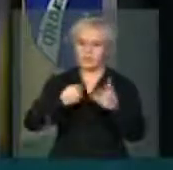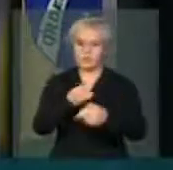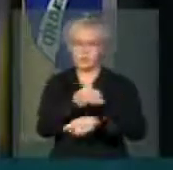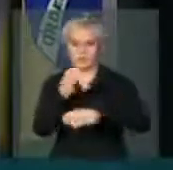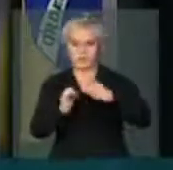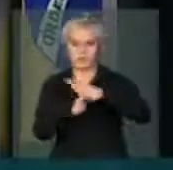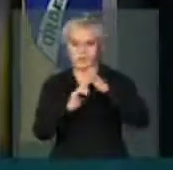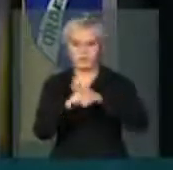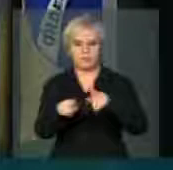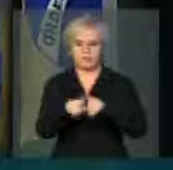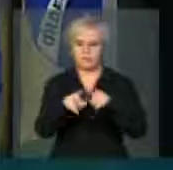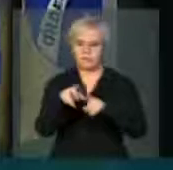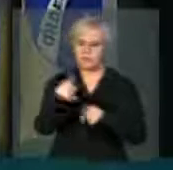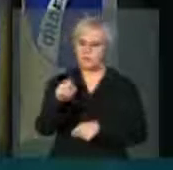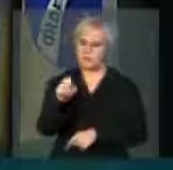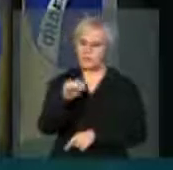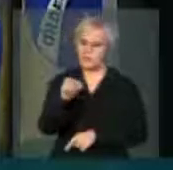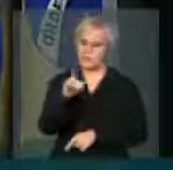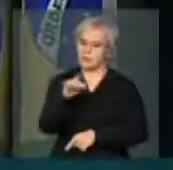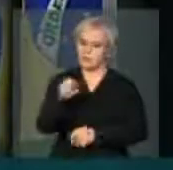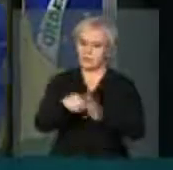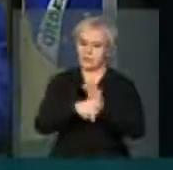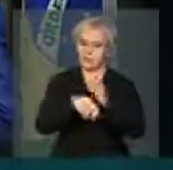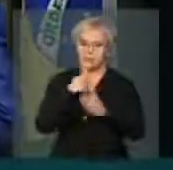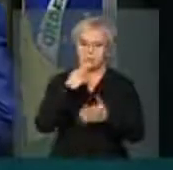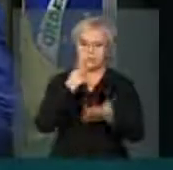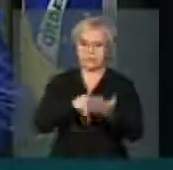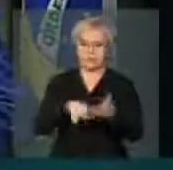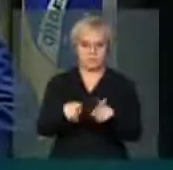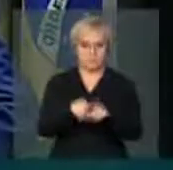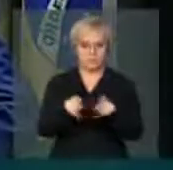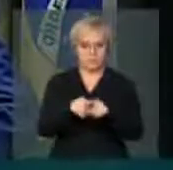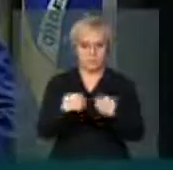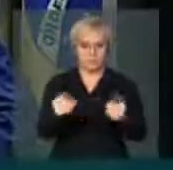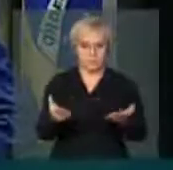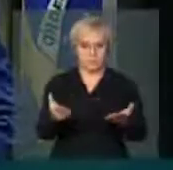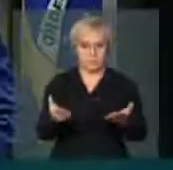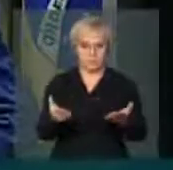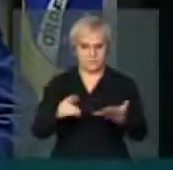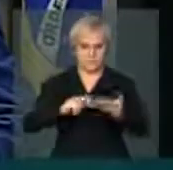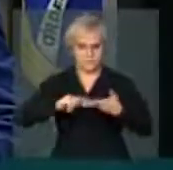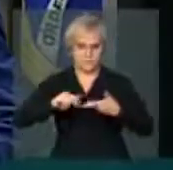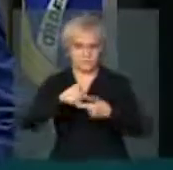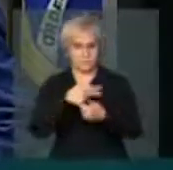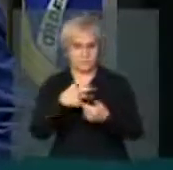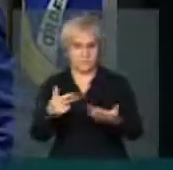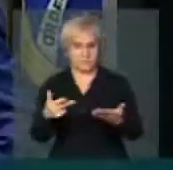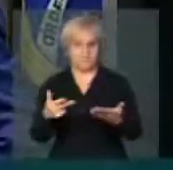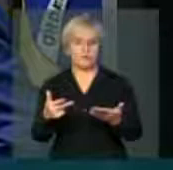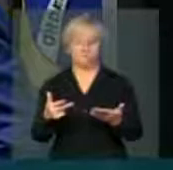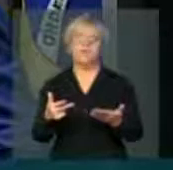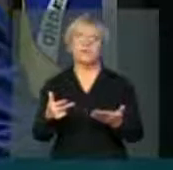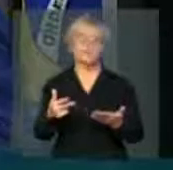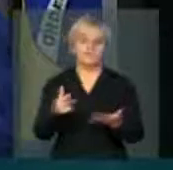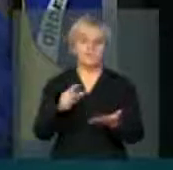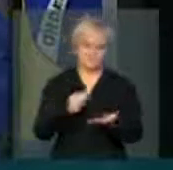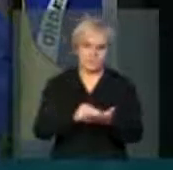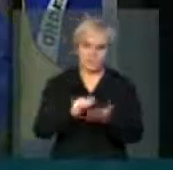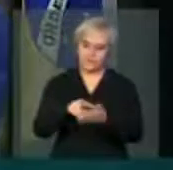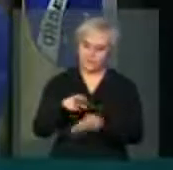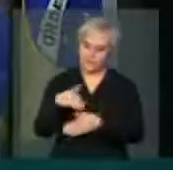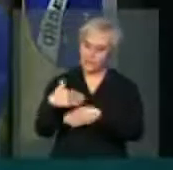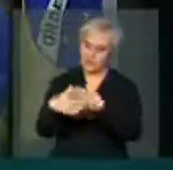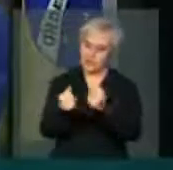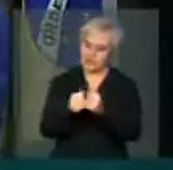o próprio Postales do Correio, a Previ do Banco do Brasil. Esta conta ainda vai chegar. Se o rombo